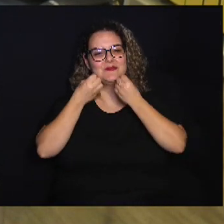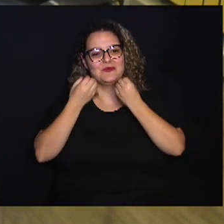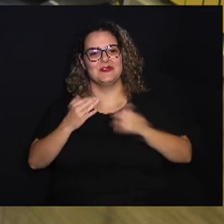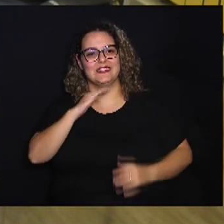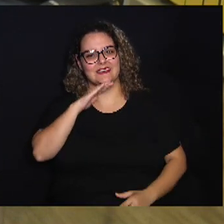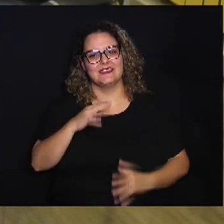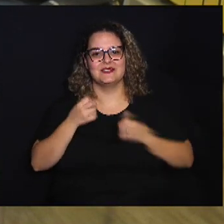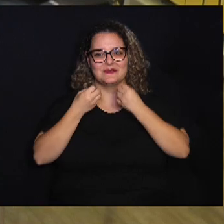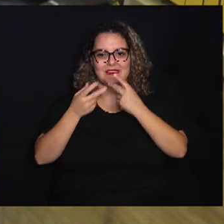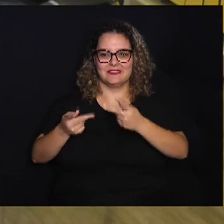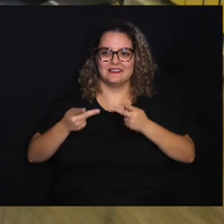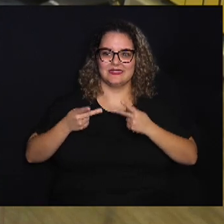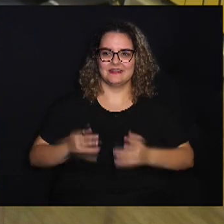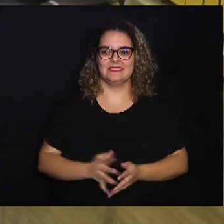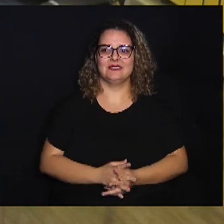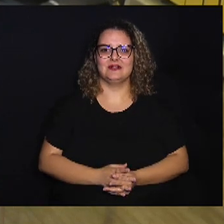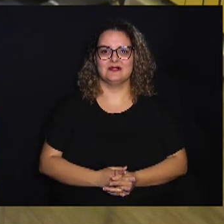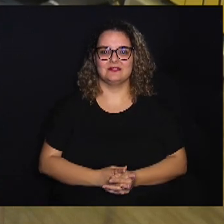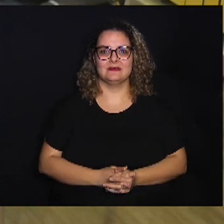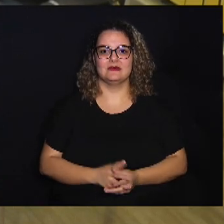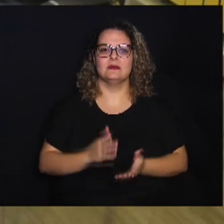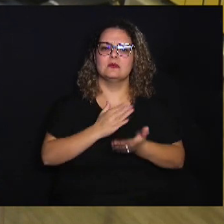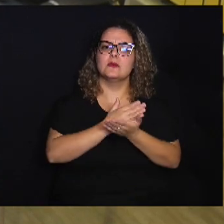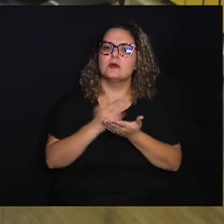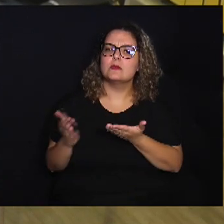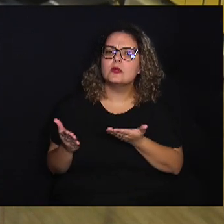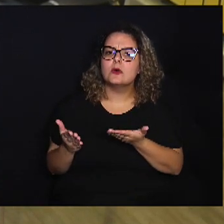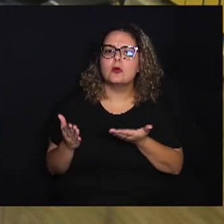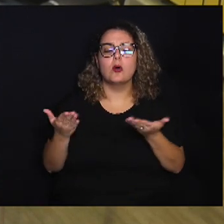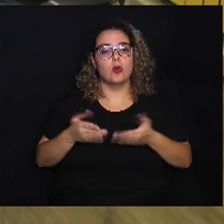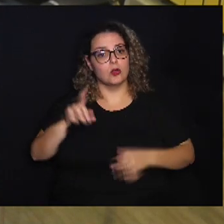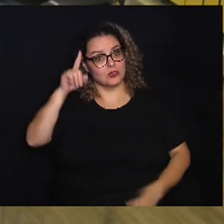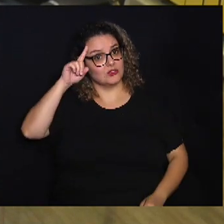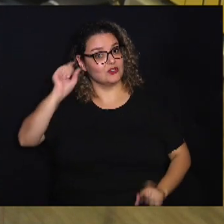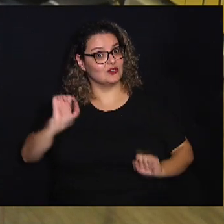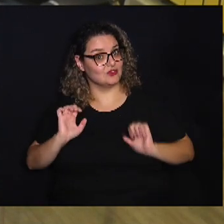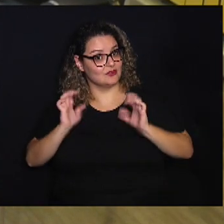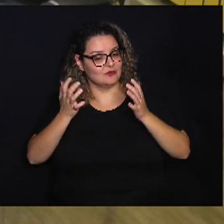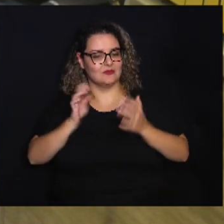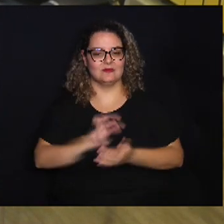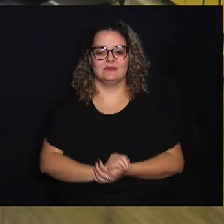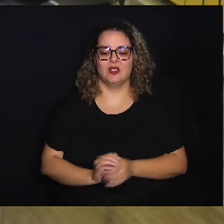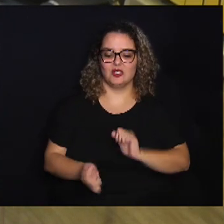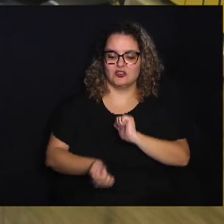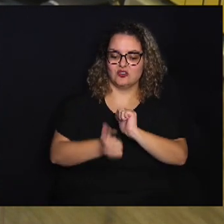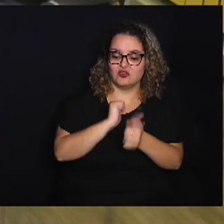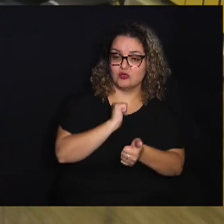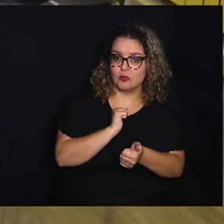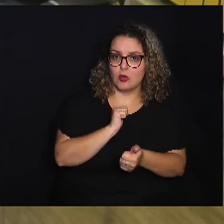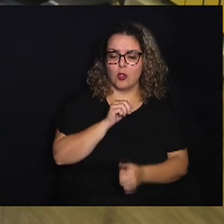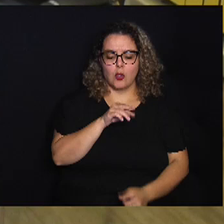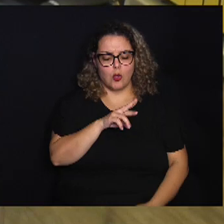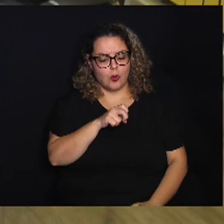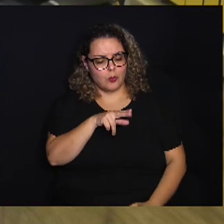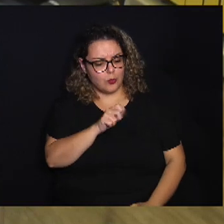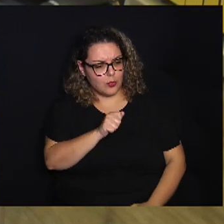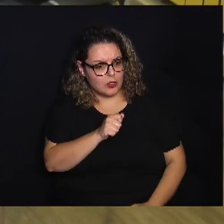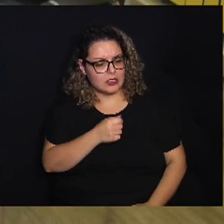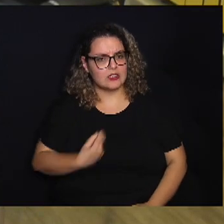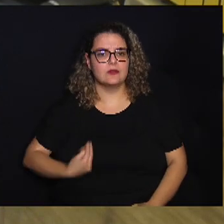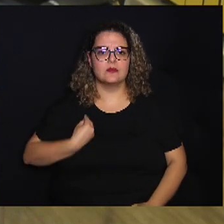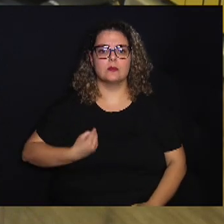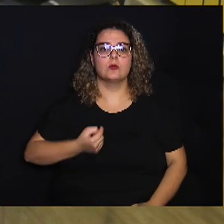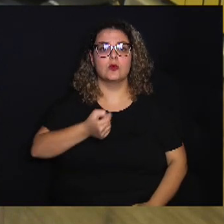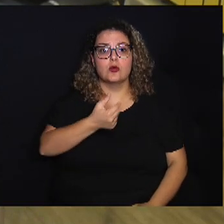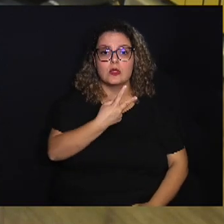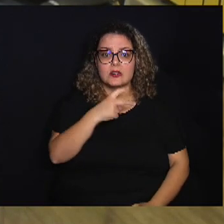sejam bem-vindos. Para começar, hoje é o dia de esporte, né? Bruna, você que vivenciou isso por quase